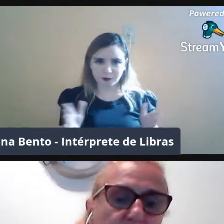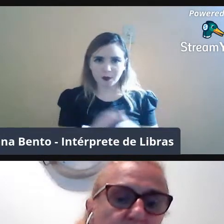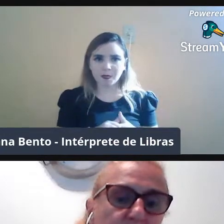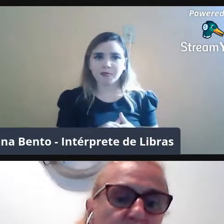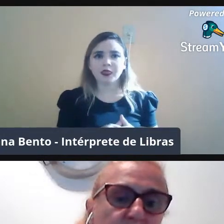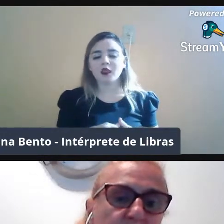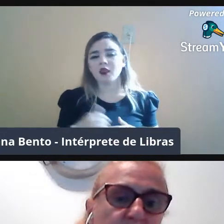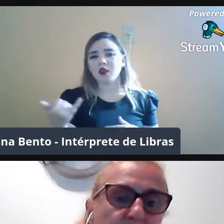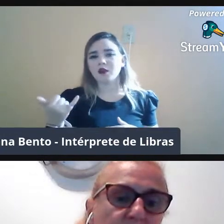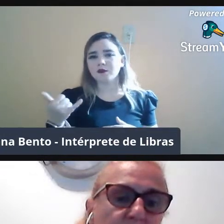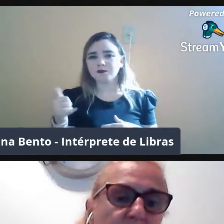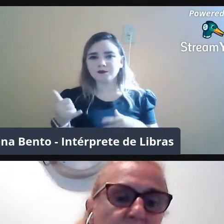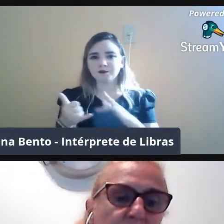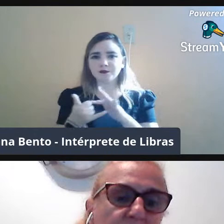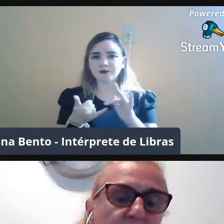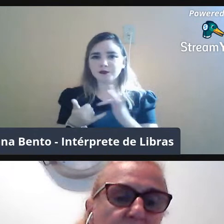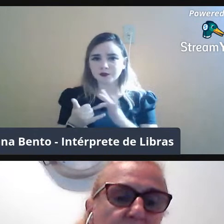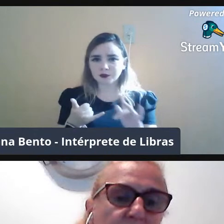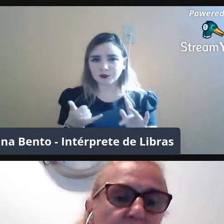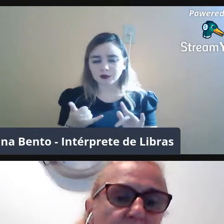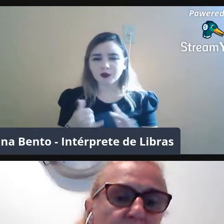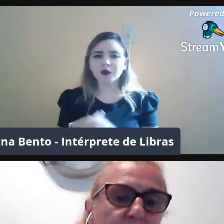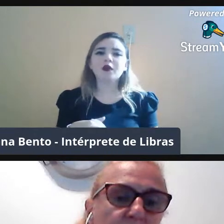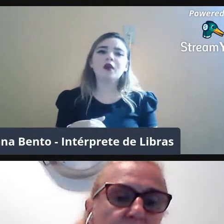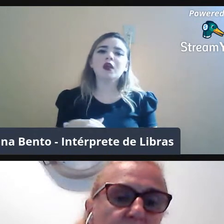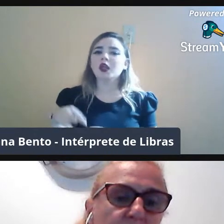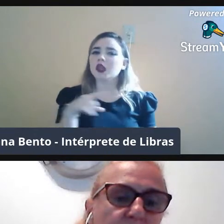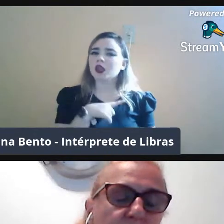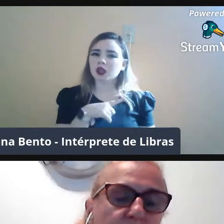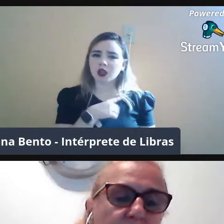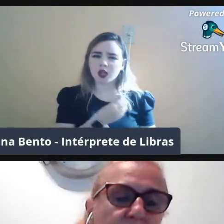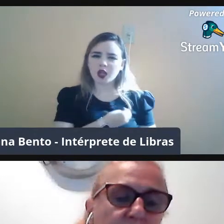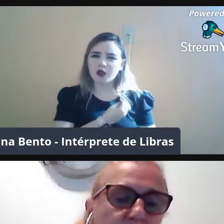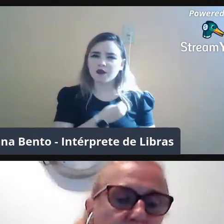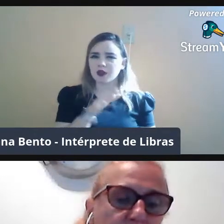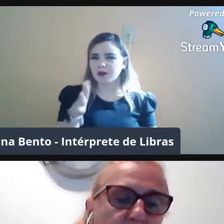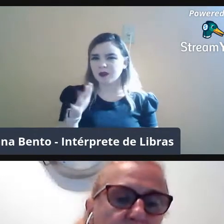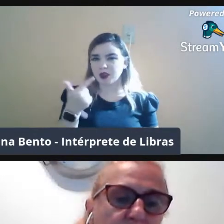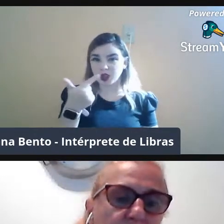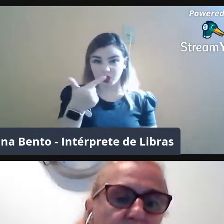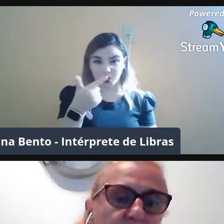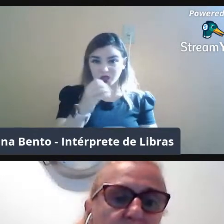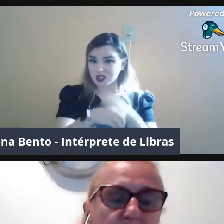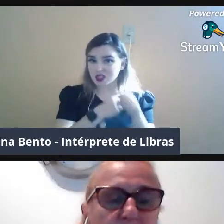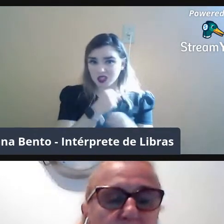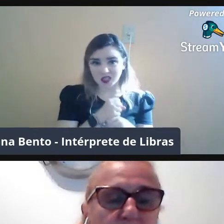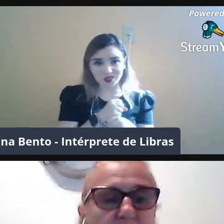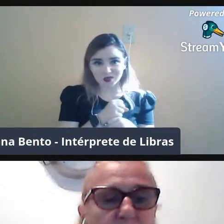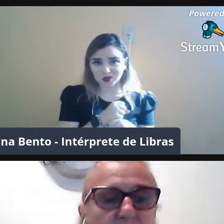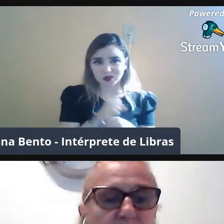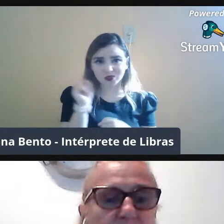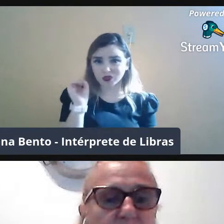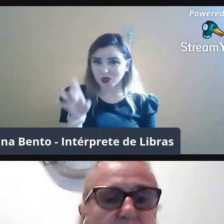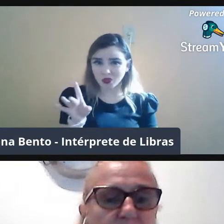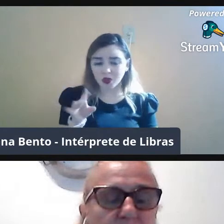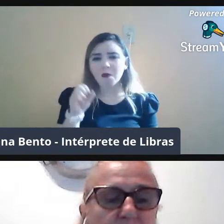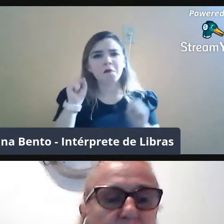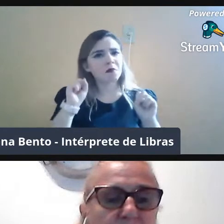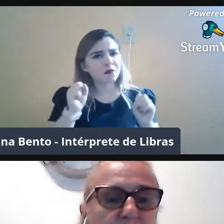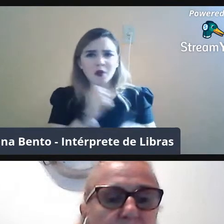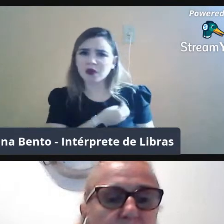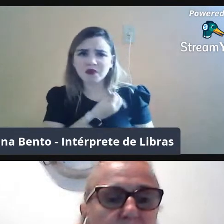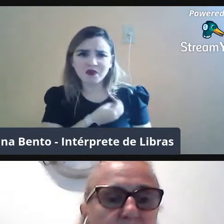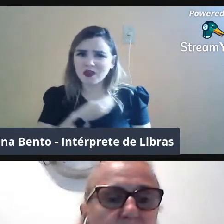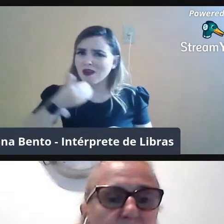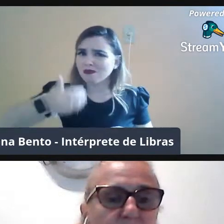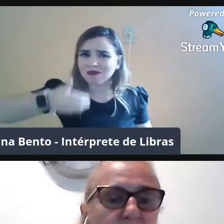smartphones têm uma vida de aproximadamente 2 anos. Ele pode viver muito mais do que